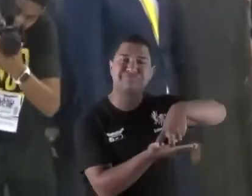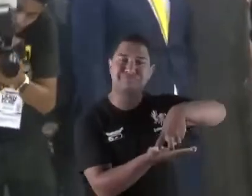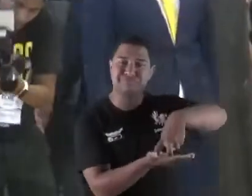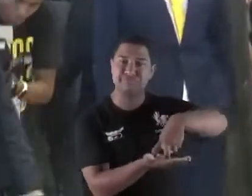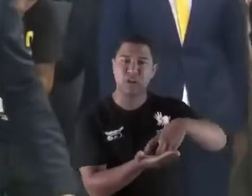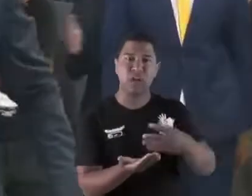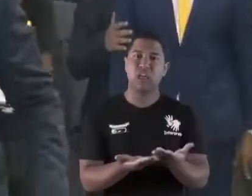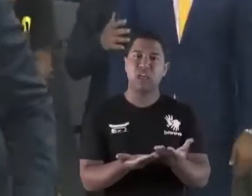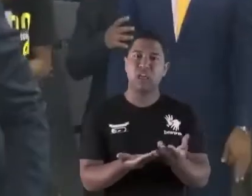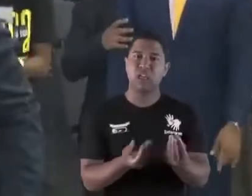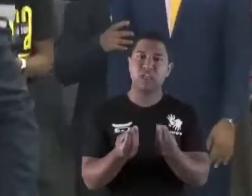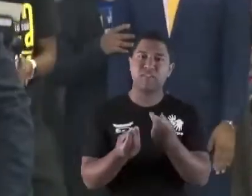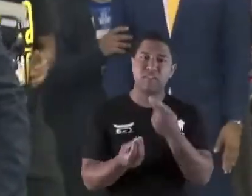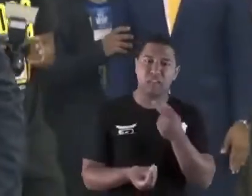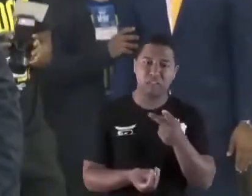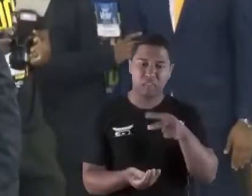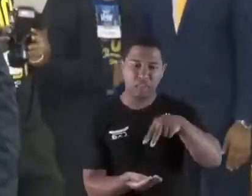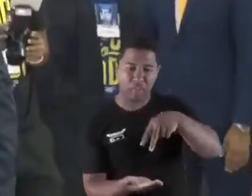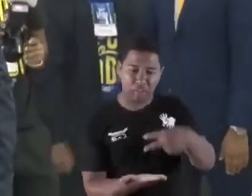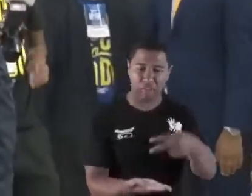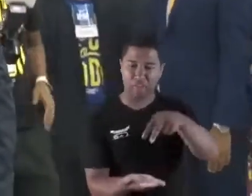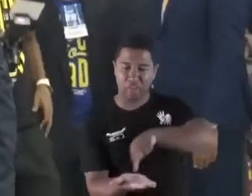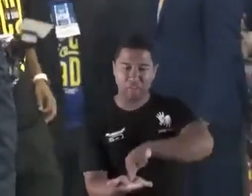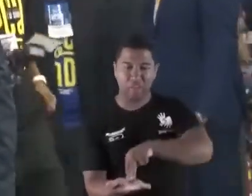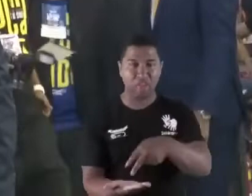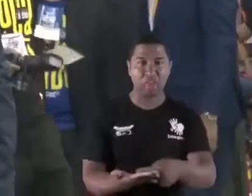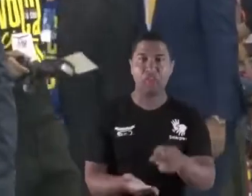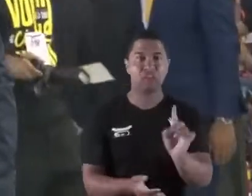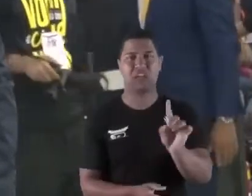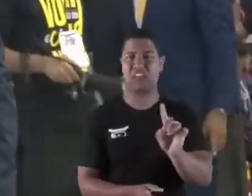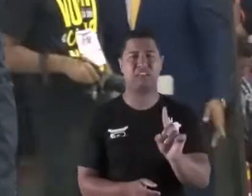Eu não estou falando aqui de cai, cai.